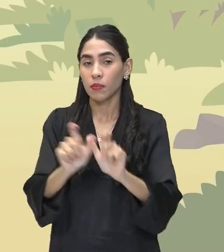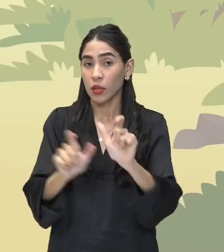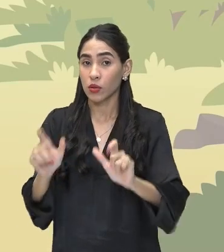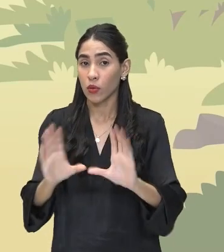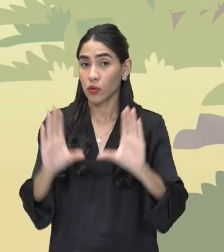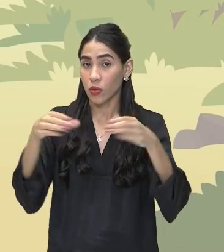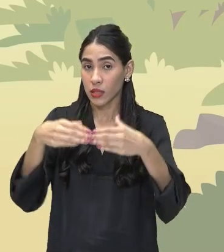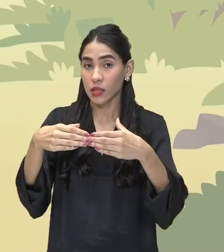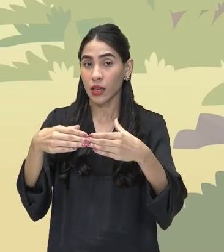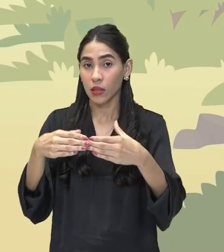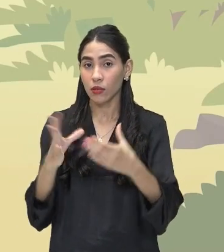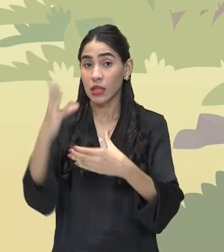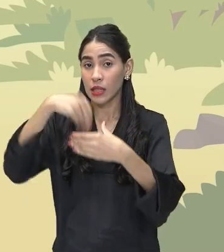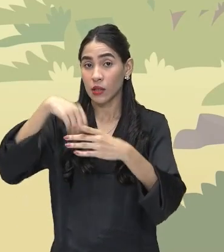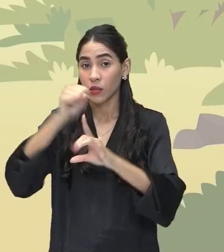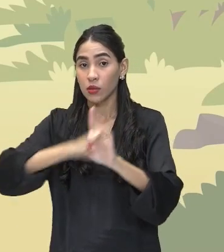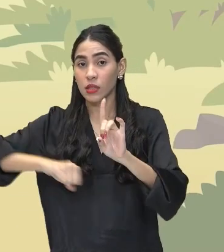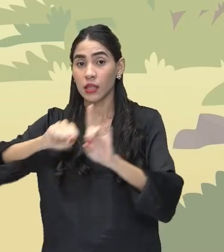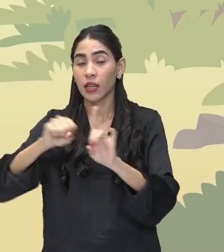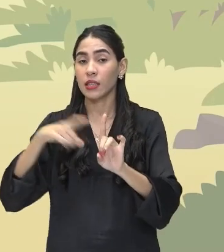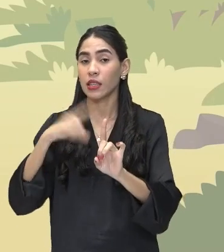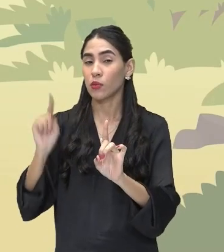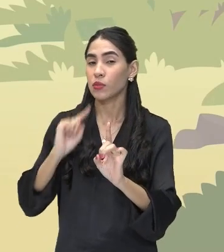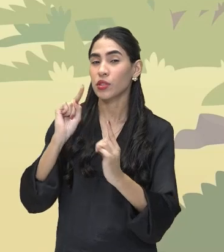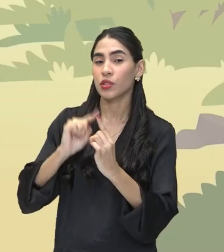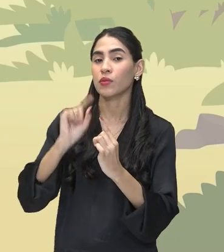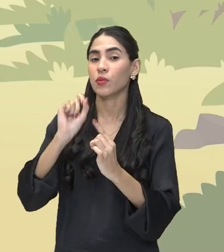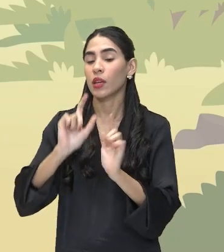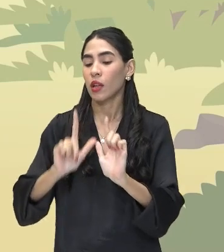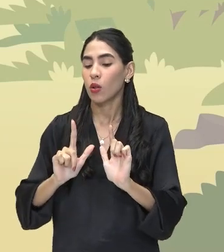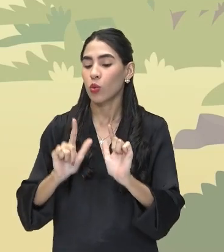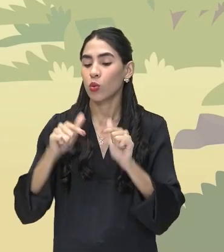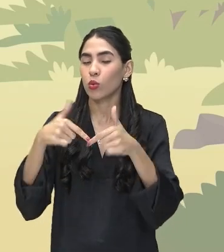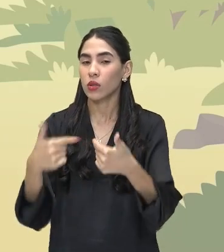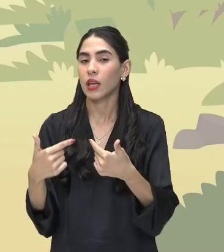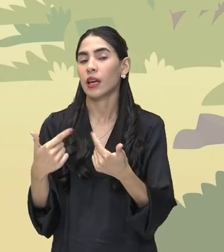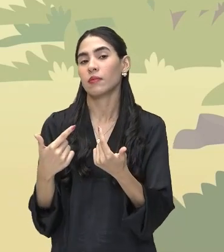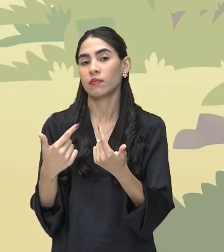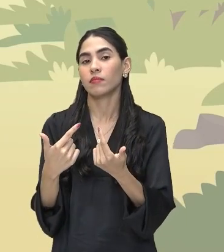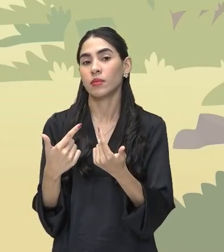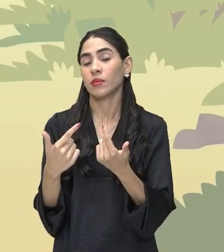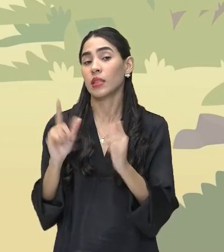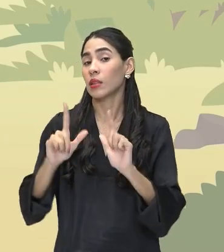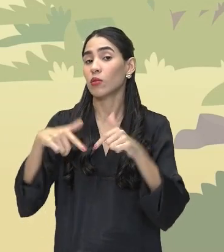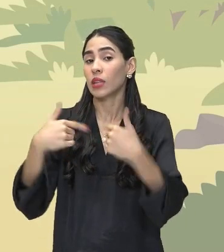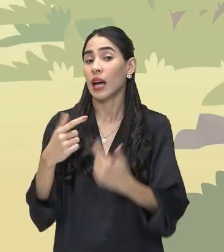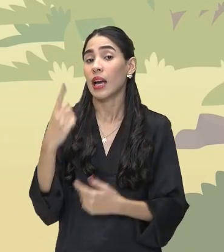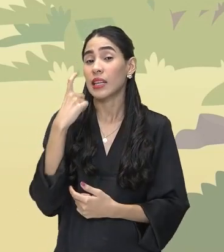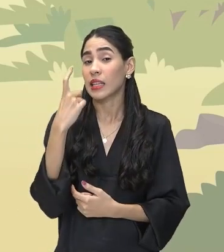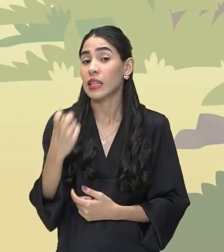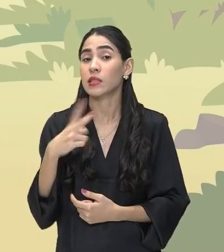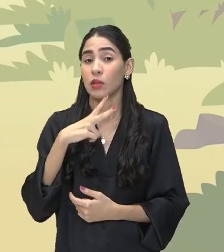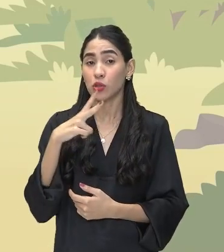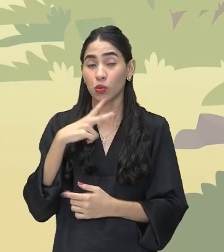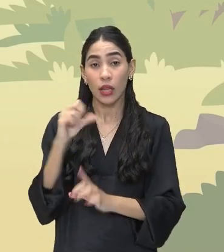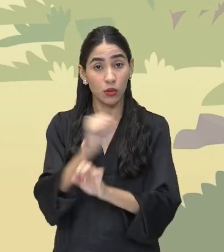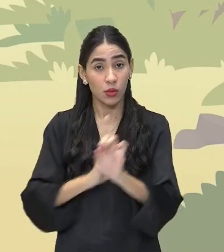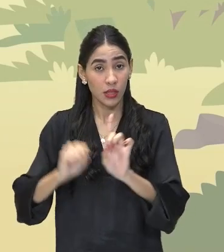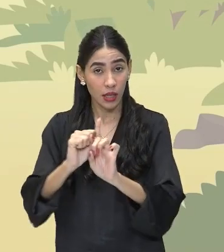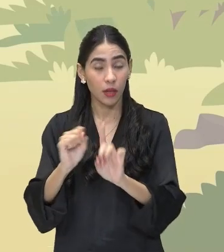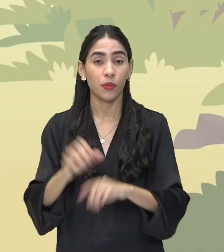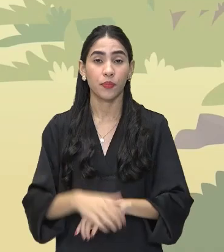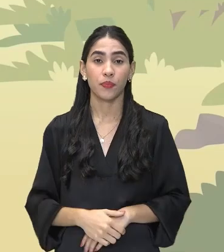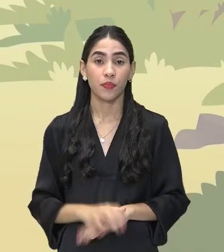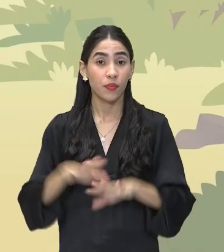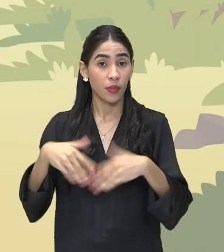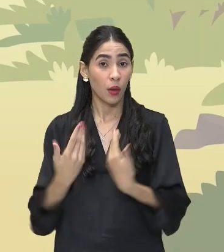da sociedade que visam lutar por alguma causa social. Então, vamos então guardar